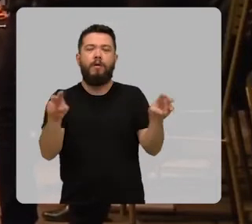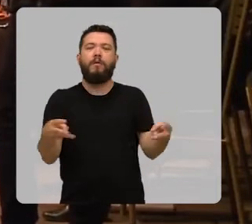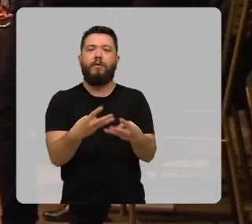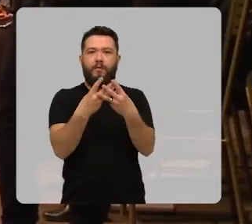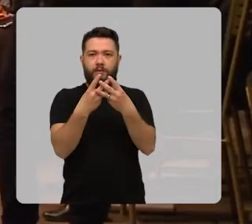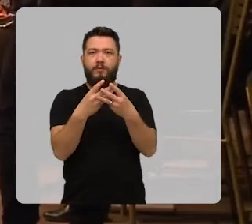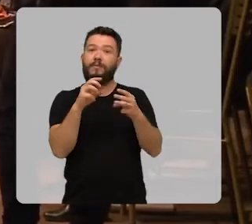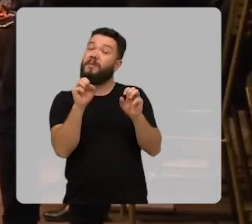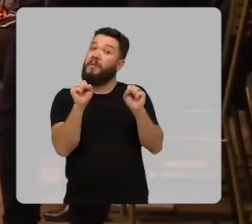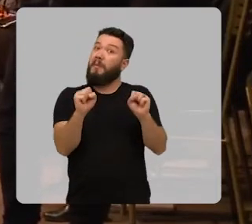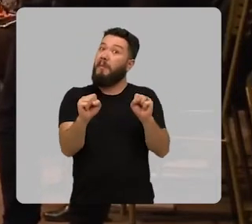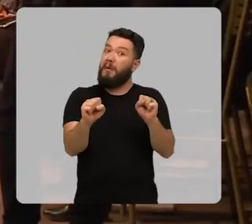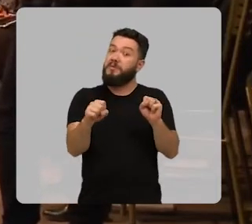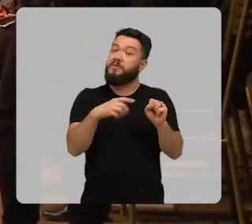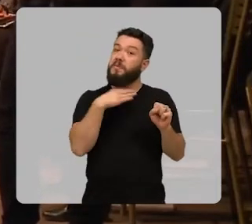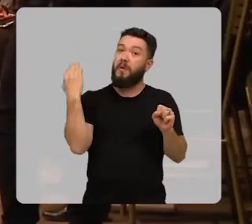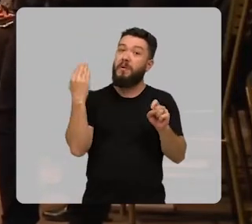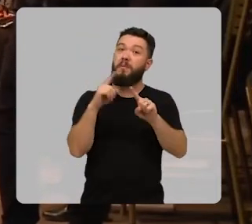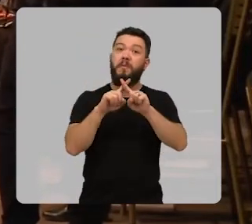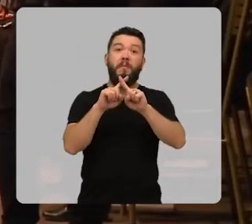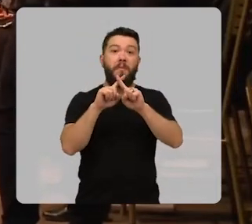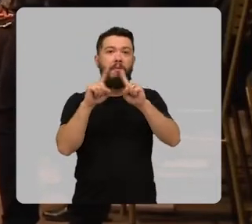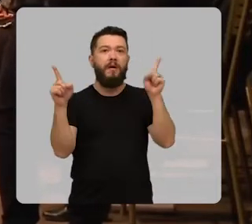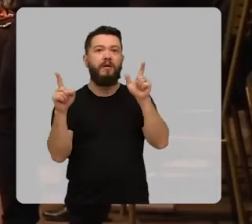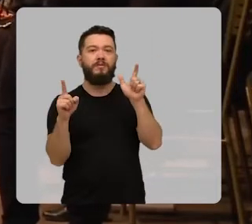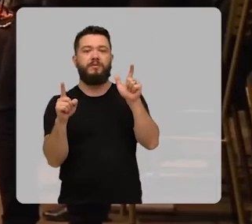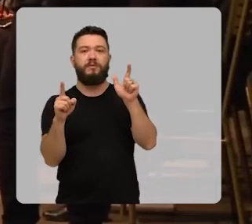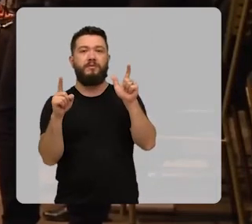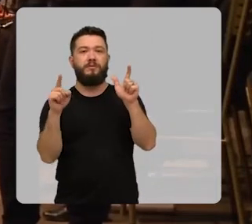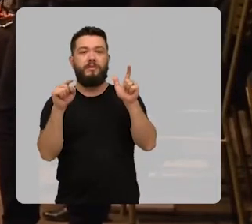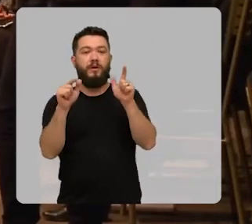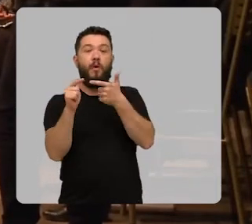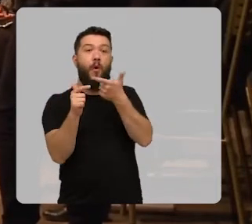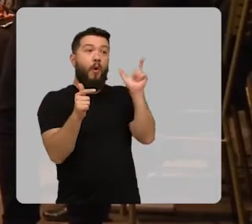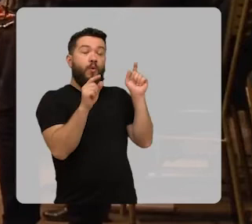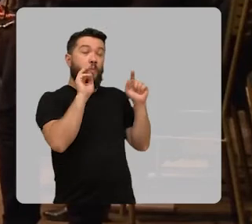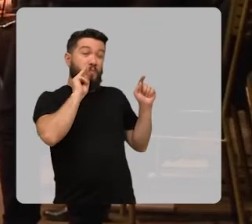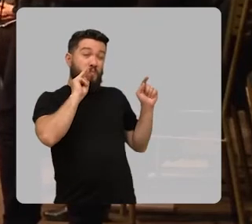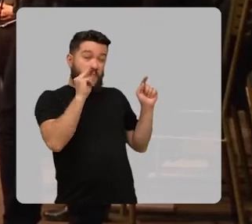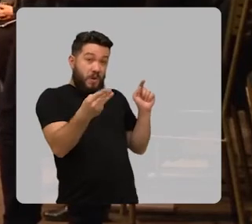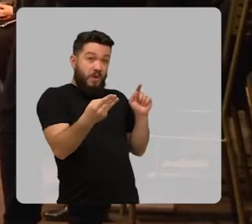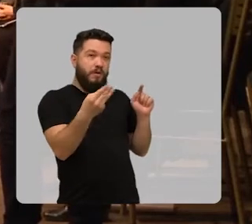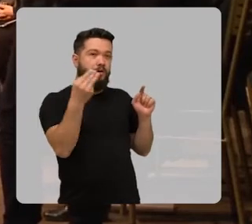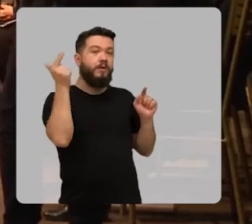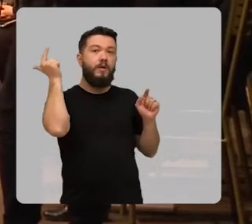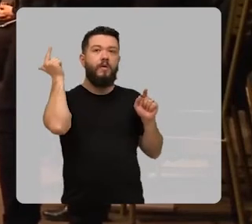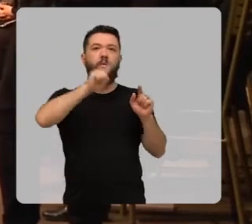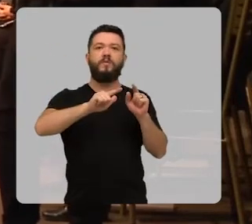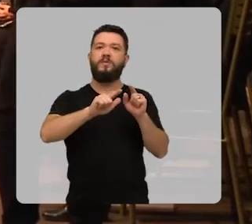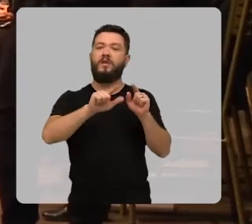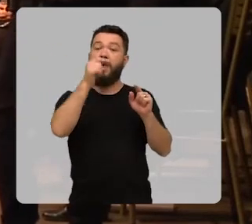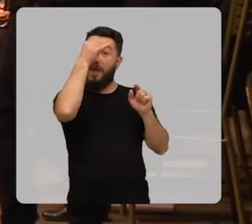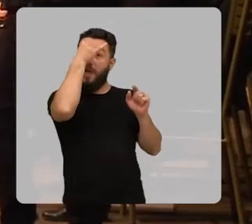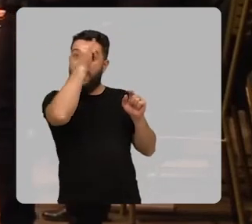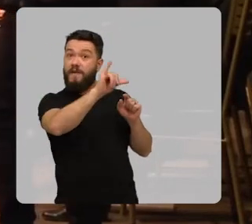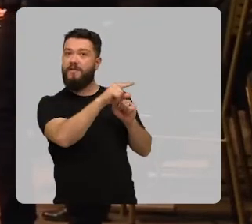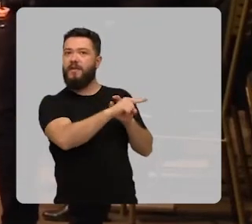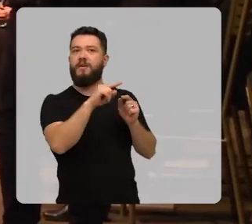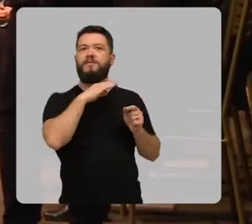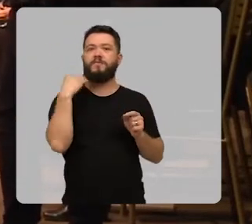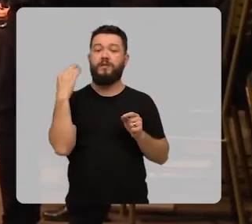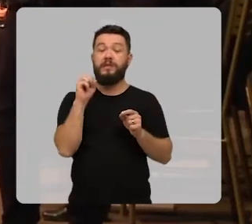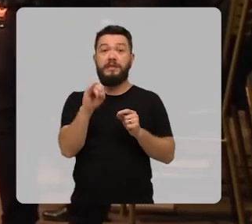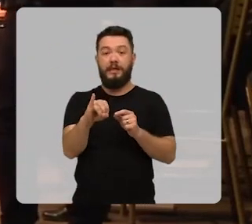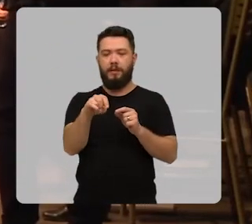bombardeado alguns campos de constração é fato alguns milhares de judeus poloneses russos eslavos seriam mortos mas outros